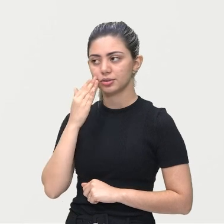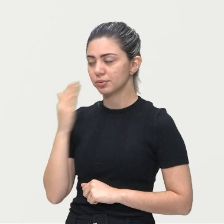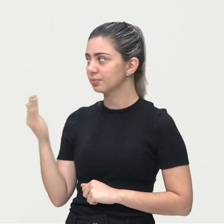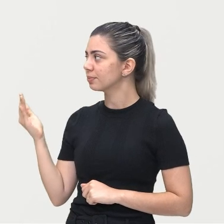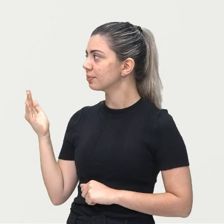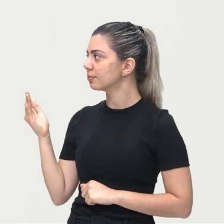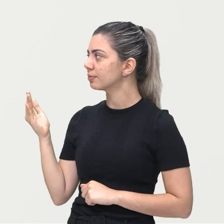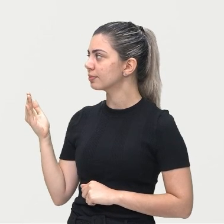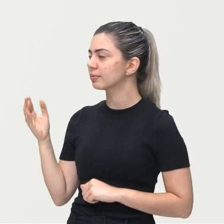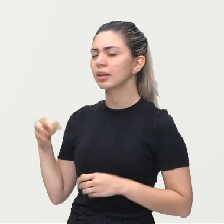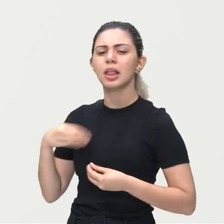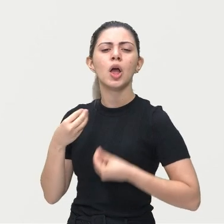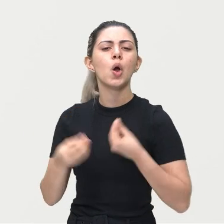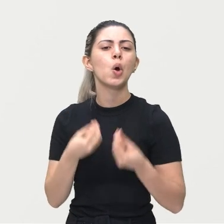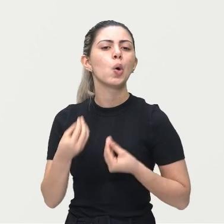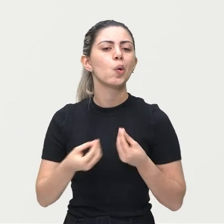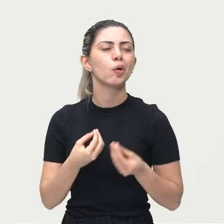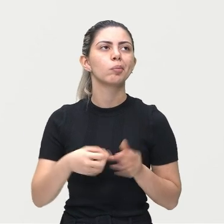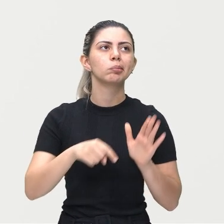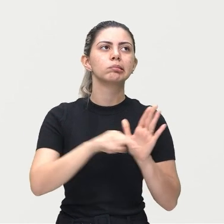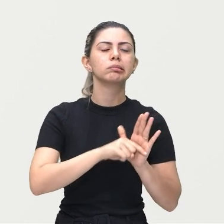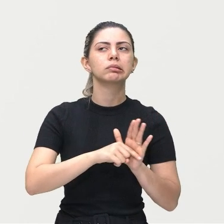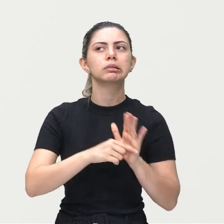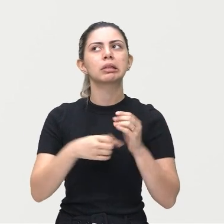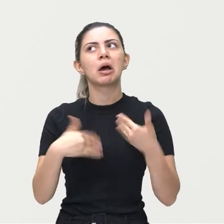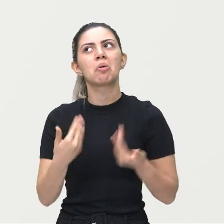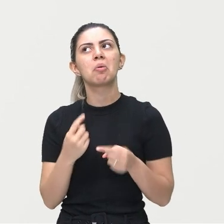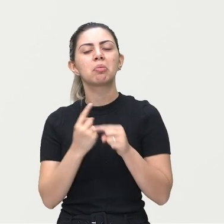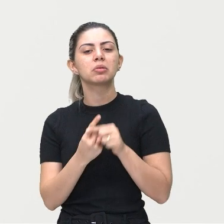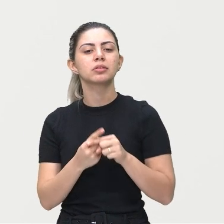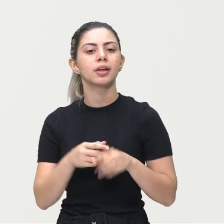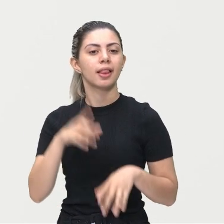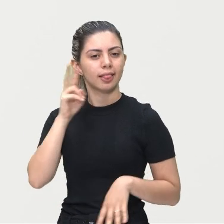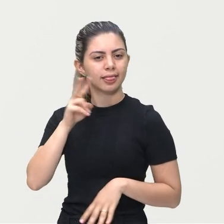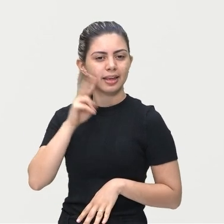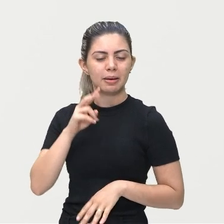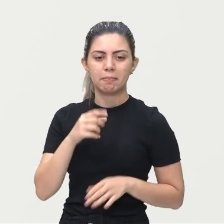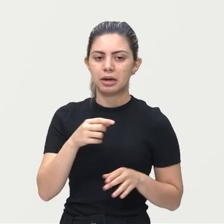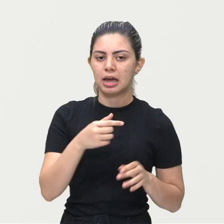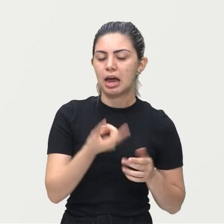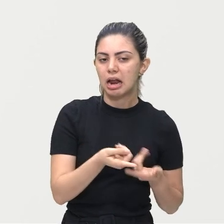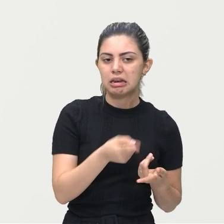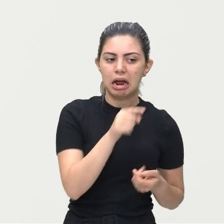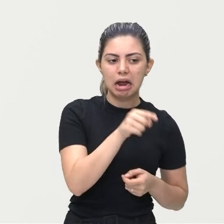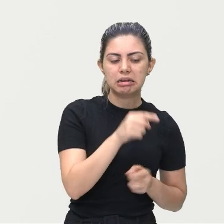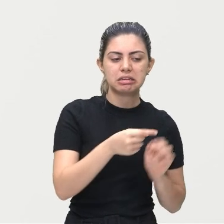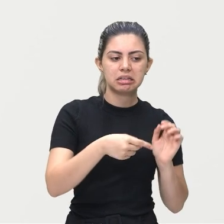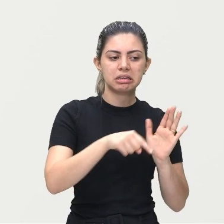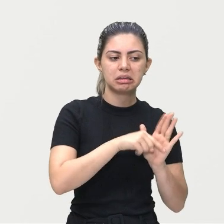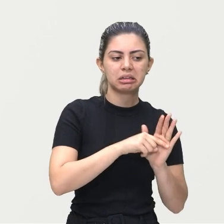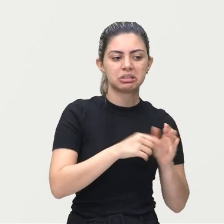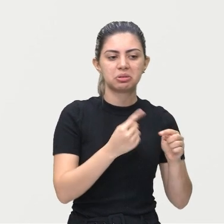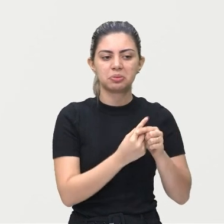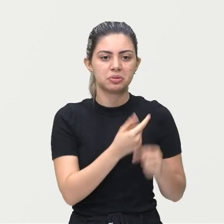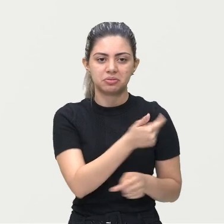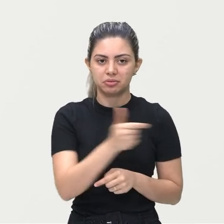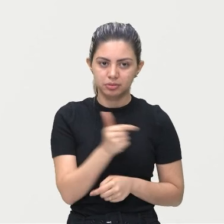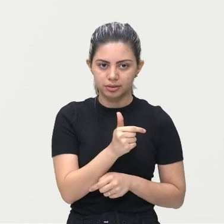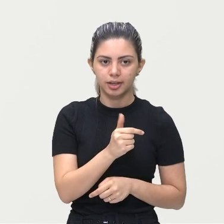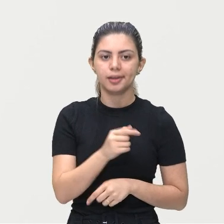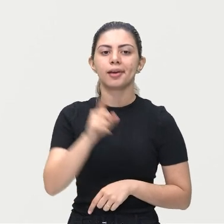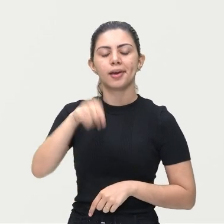4,57. E como é que fica o sinal? Pessoal, um número quando não tem sinal, mas, né? Então, se nós olharmos essa estrutura em